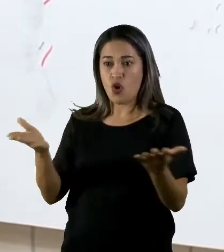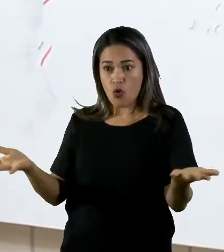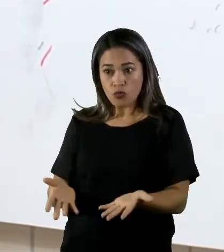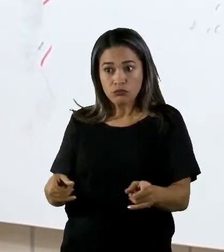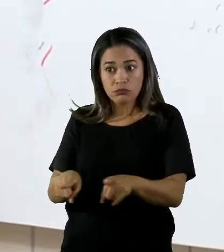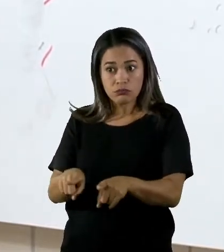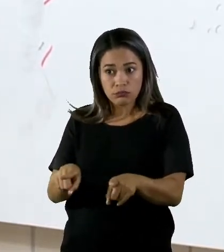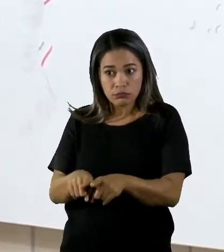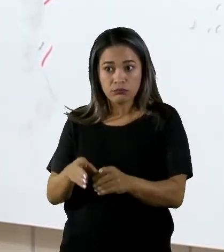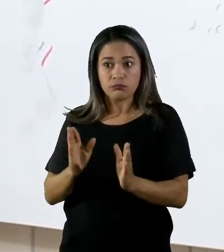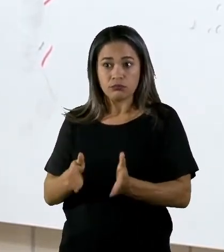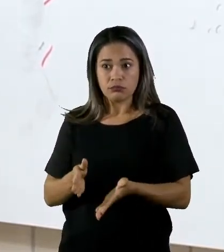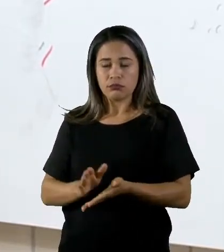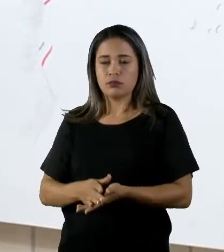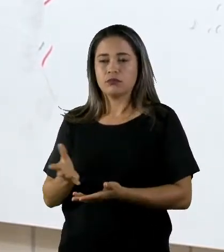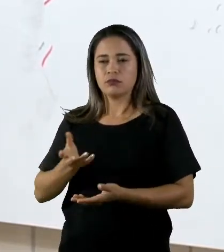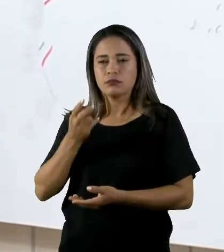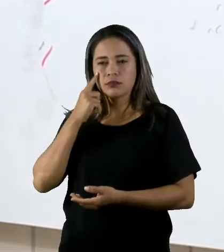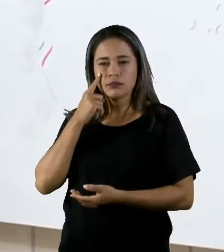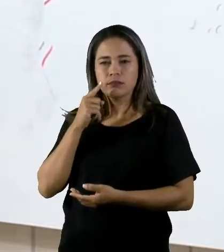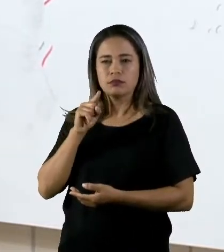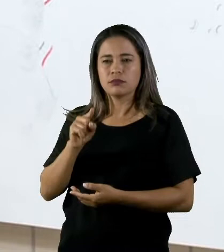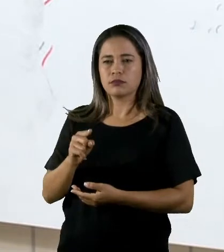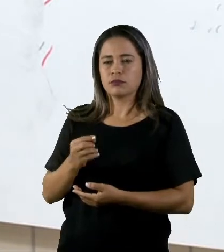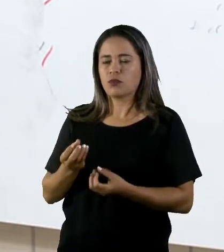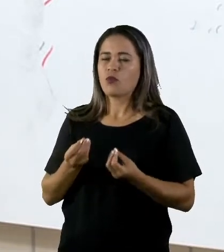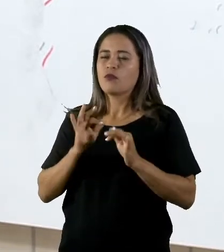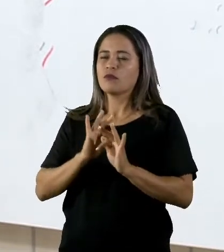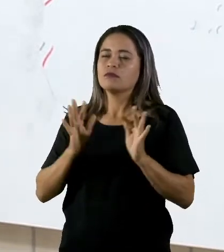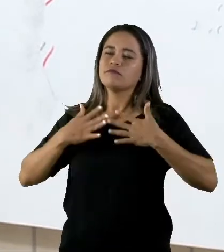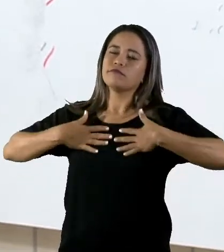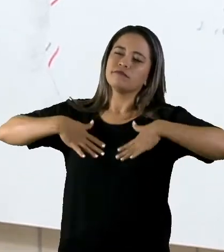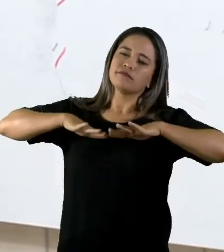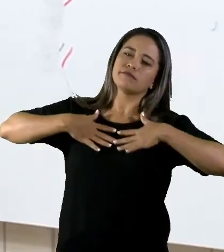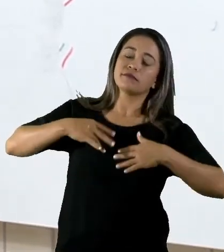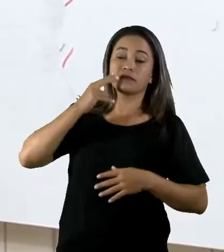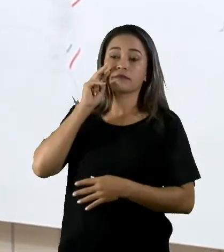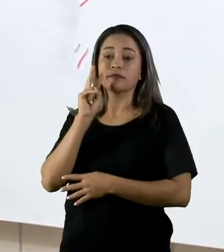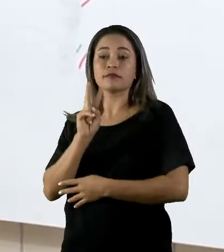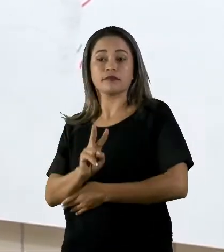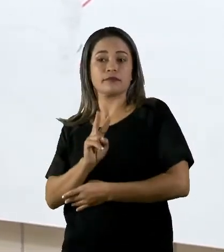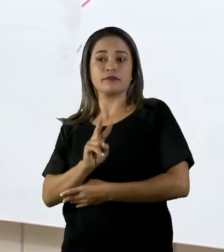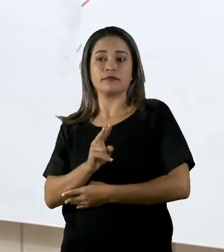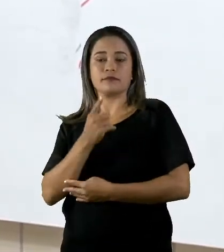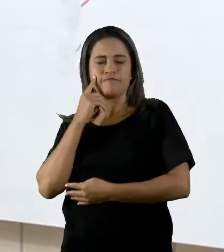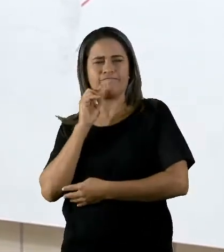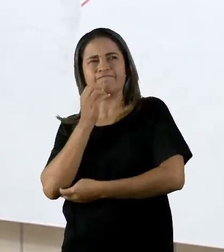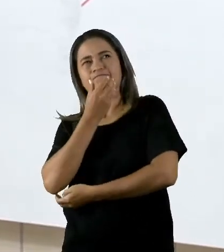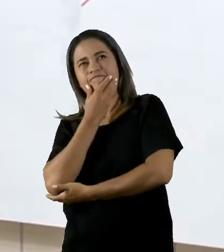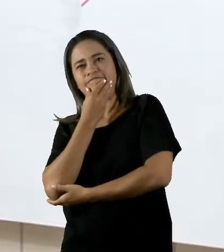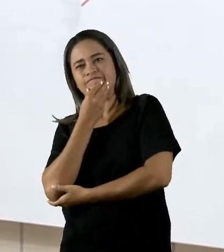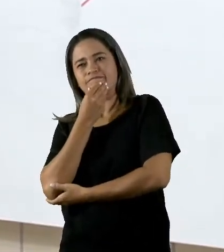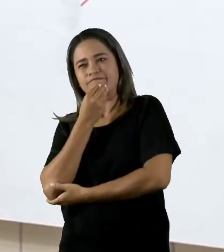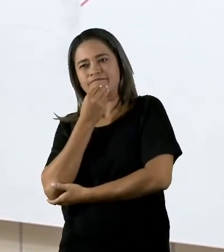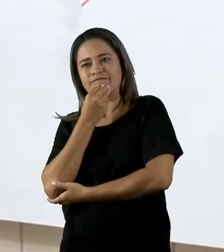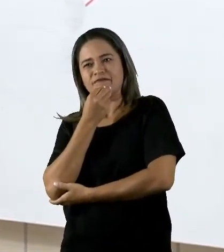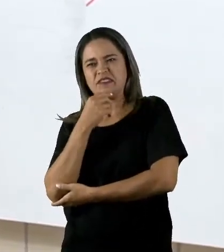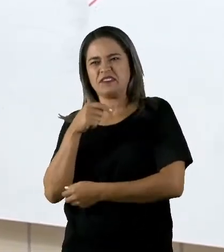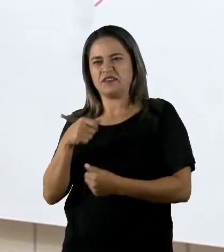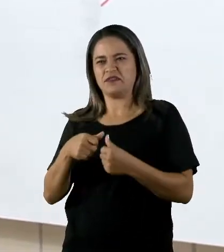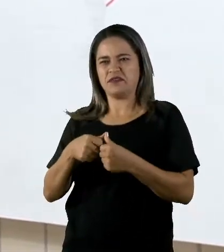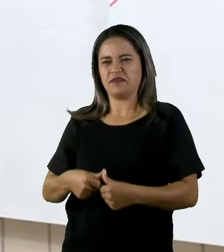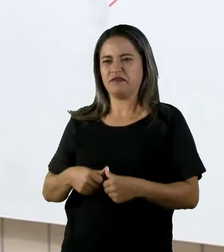eu quero que vocês observem para ver o quanto é tranquilo. Quando eu olho para isso aqui, eu penso assim, vou ficar na série que eu tô, vou estudar